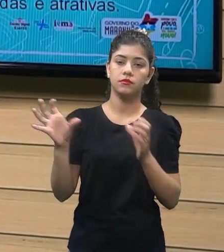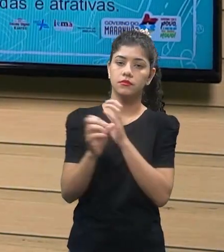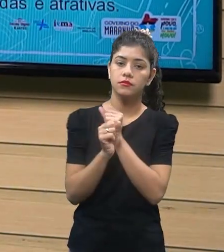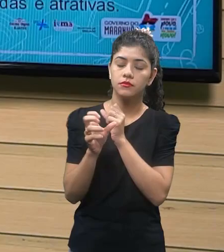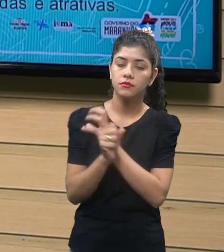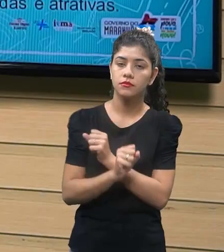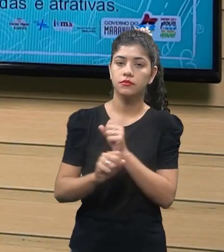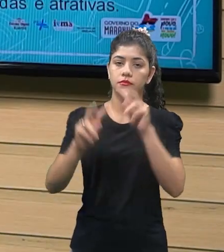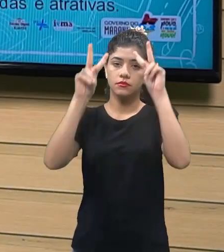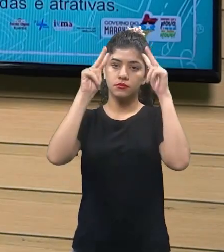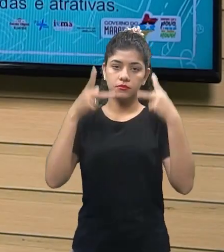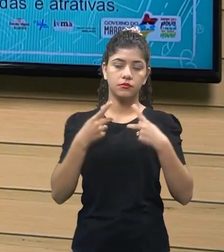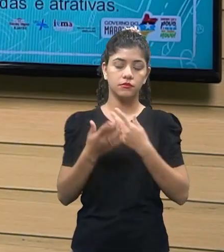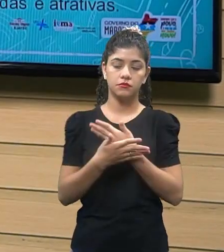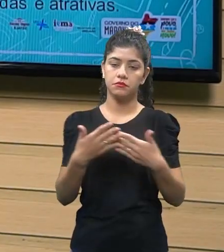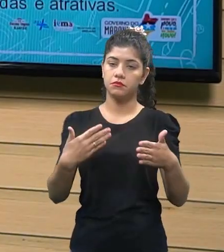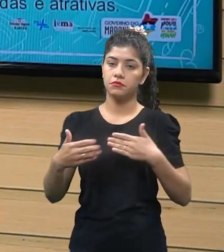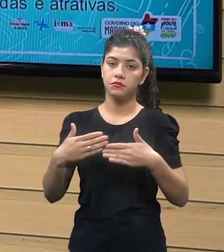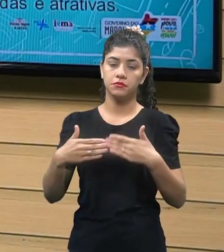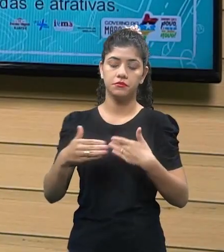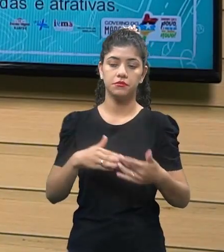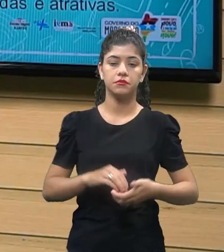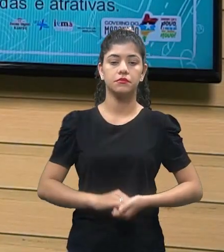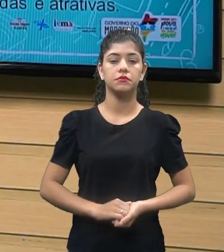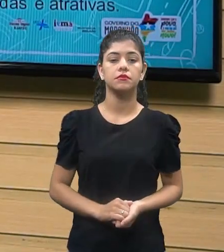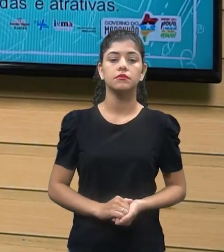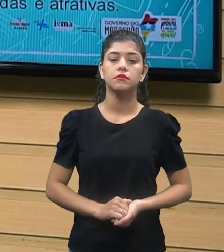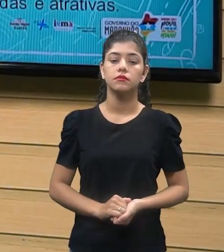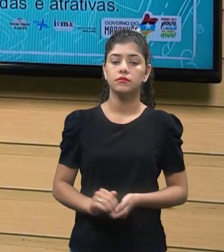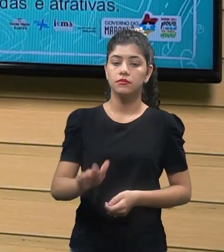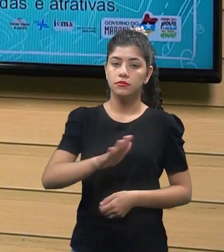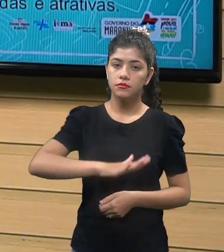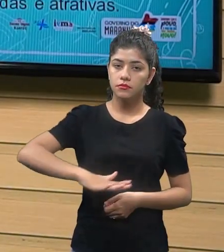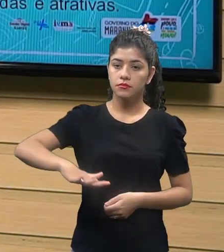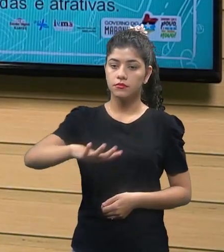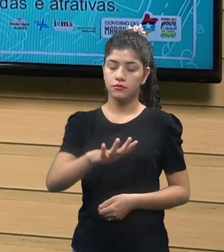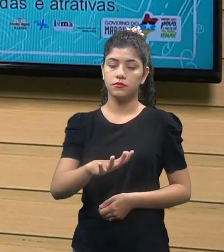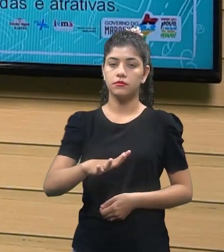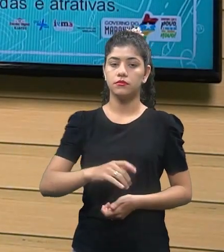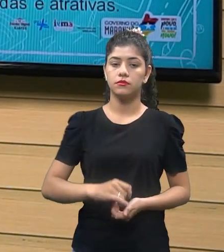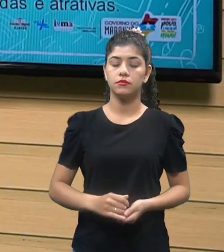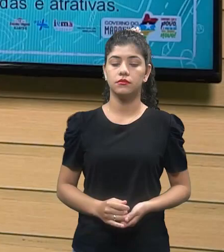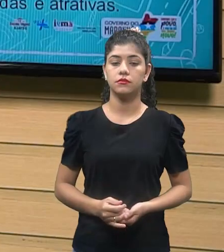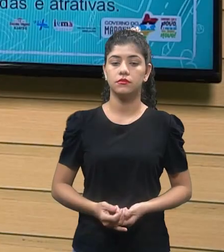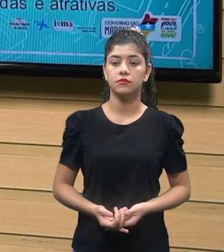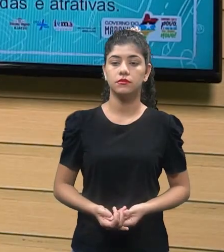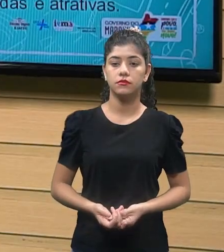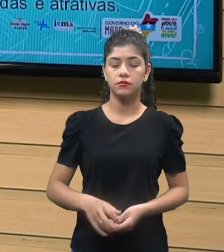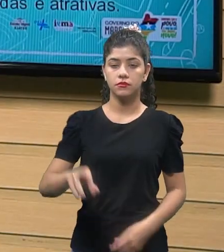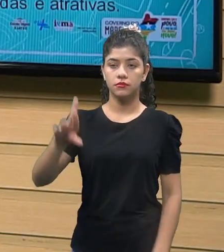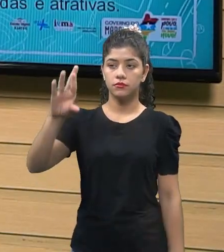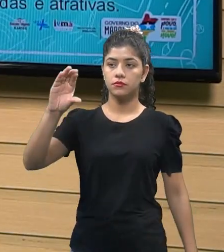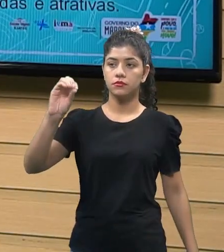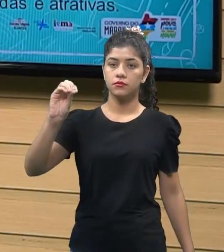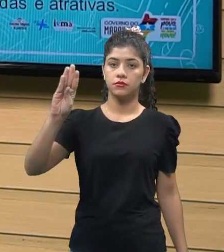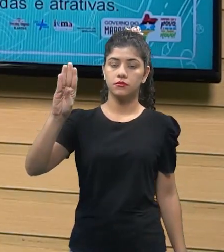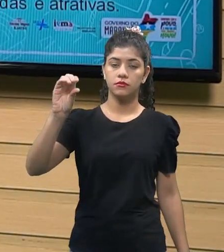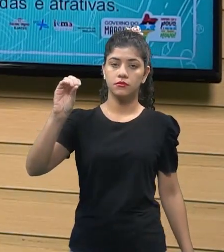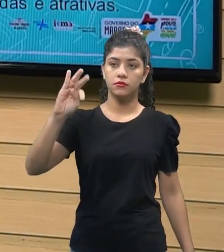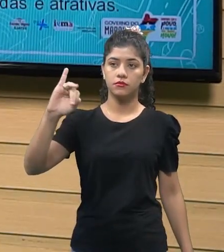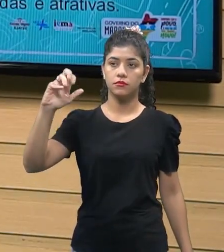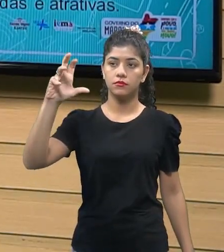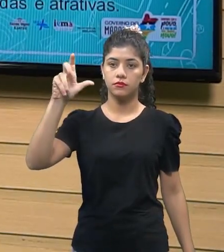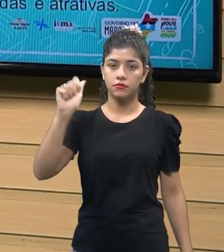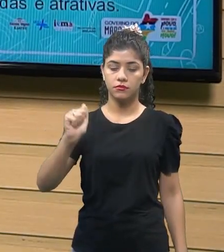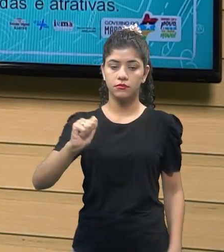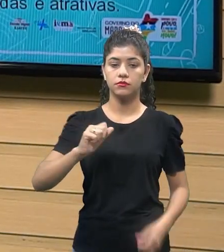humanas. Então, a parte de robótica, o assunto de